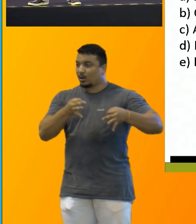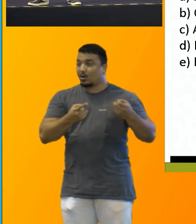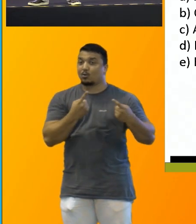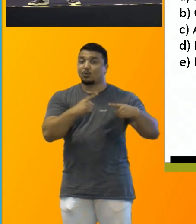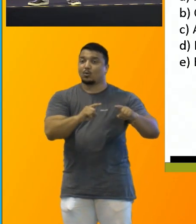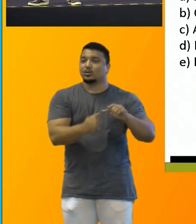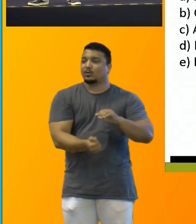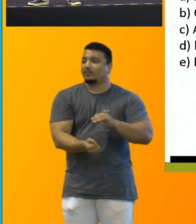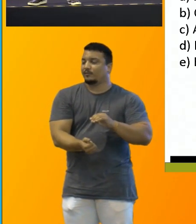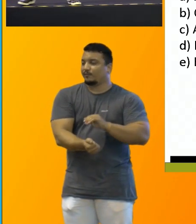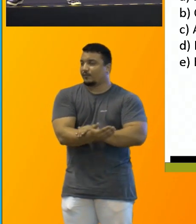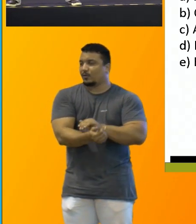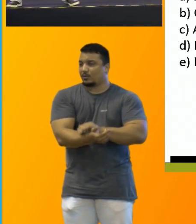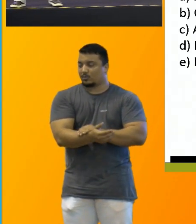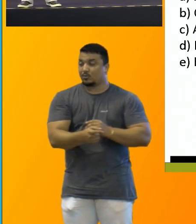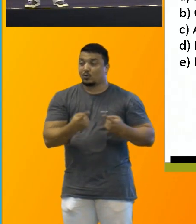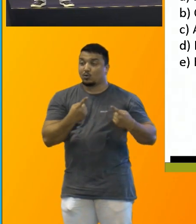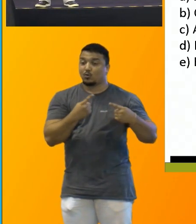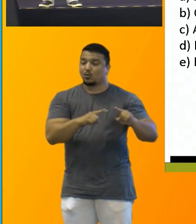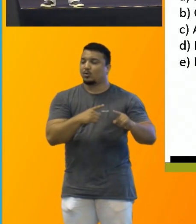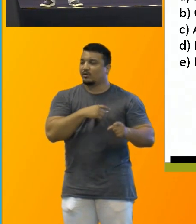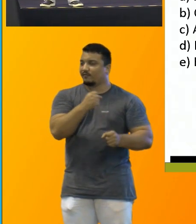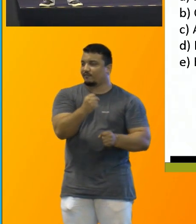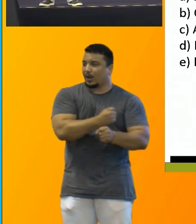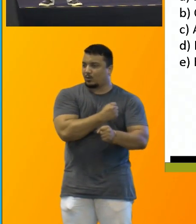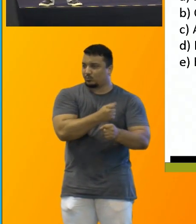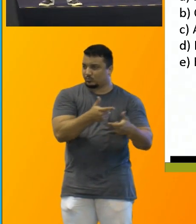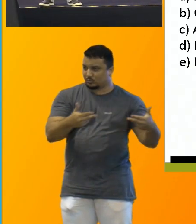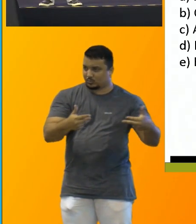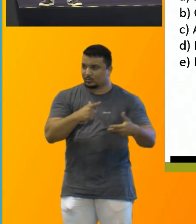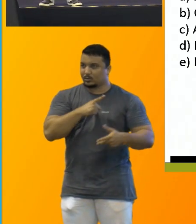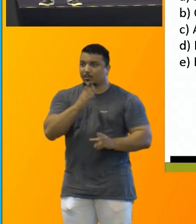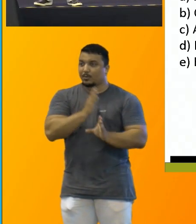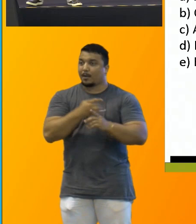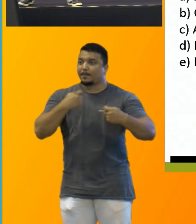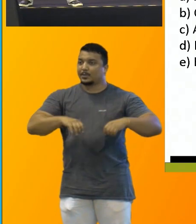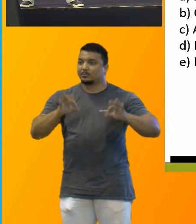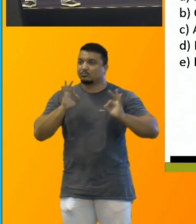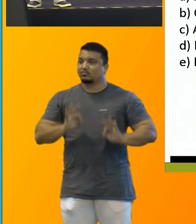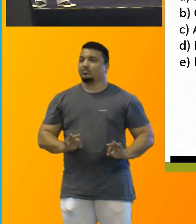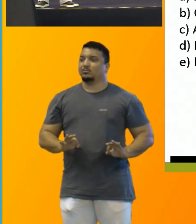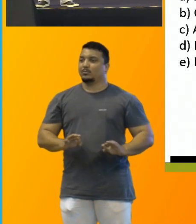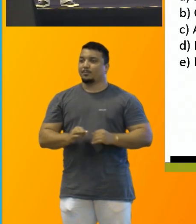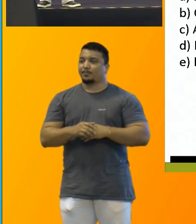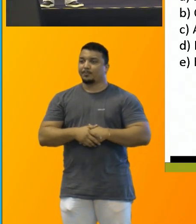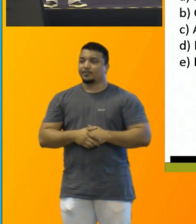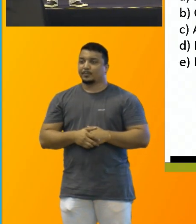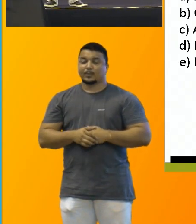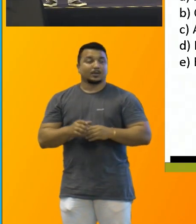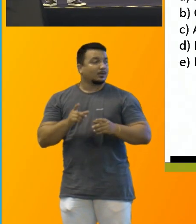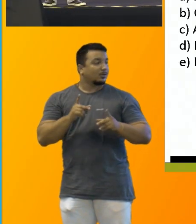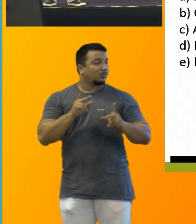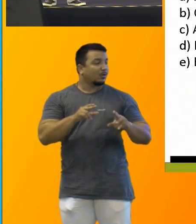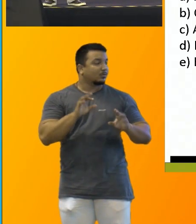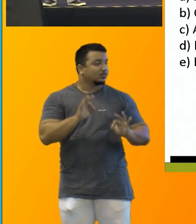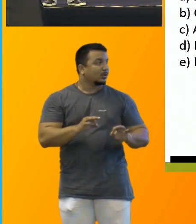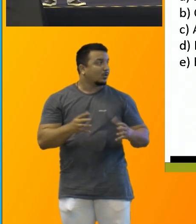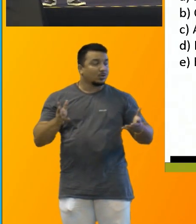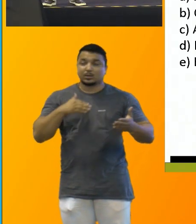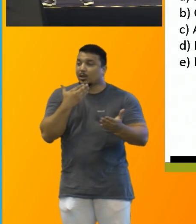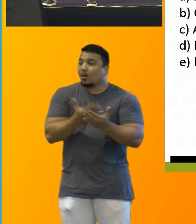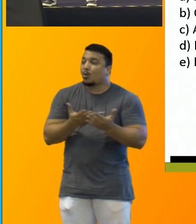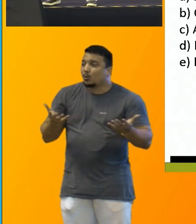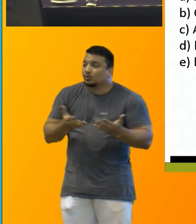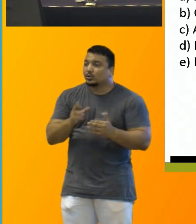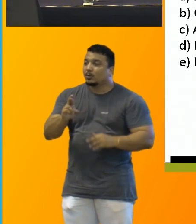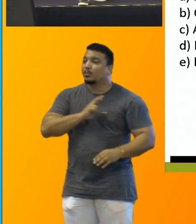as fraudes, garantir a lisura, que na verdade é o mesmo eixo que a mantém até hoje. Portanto,